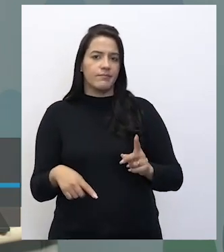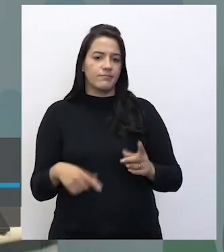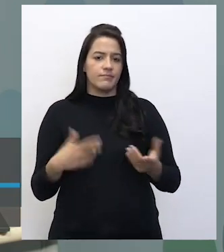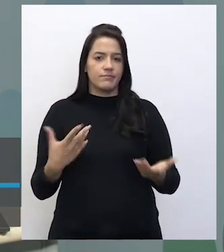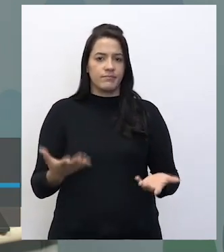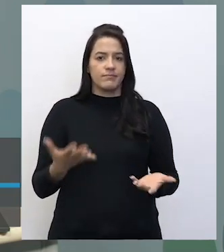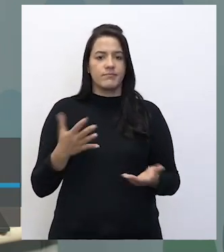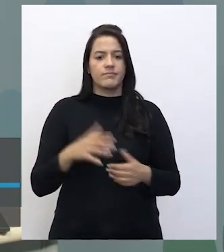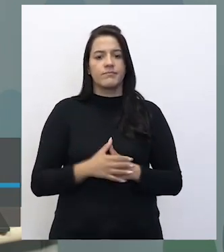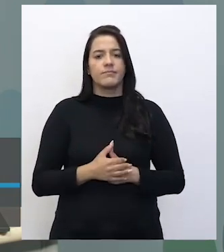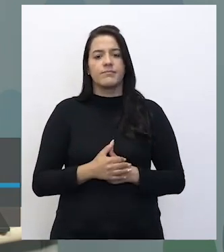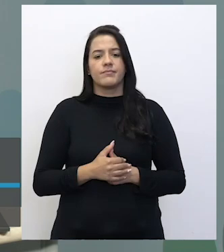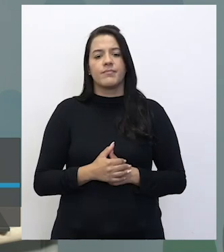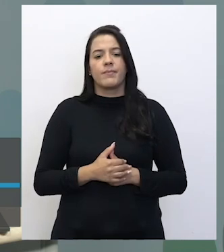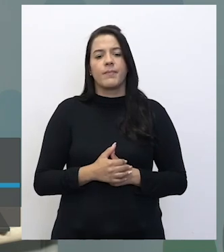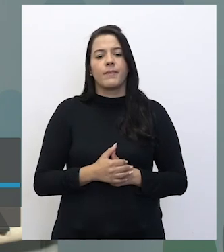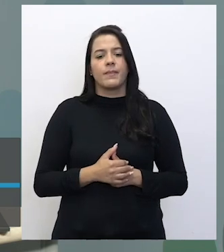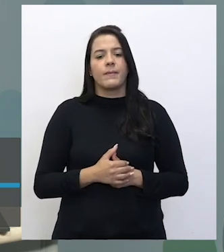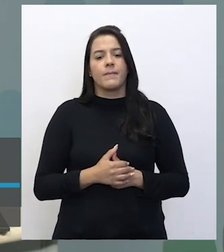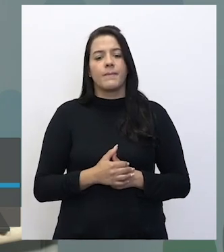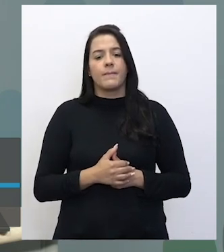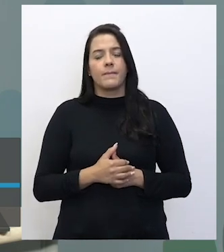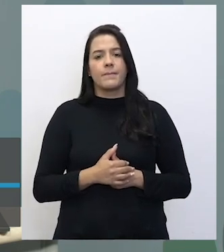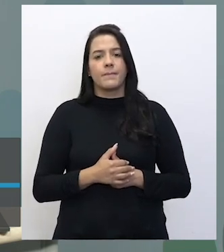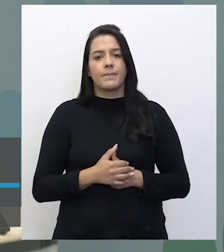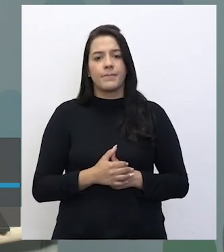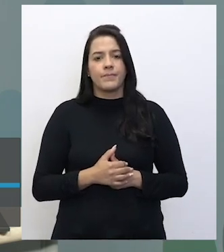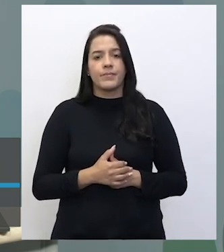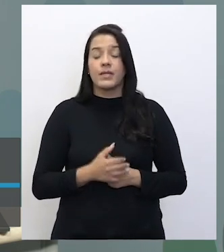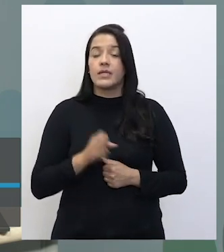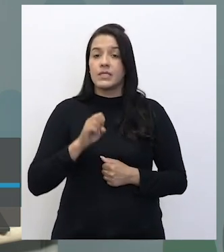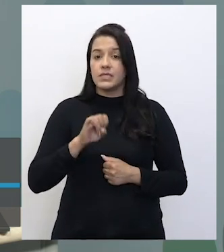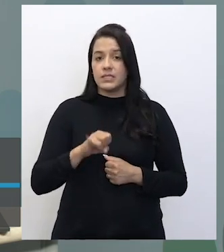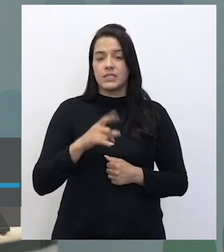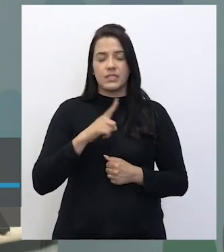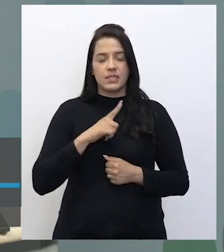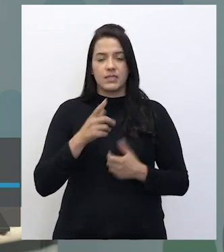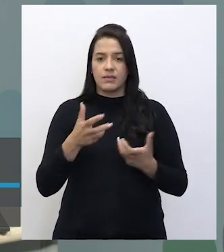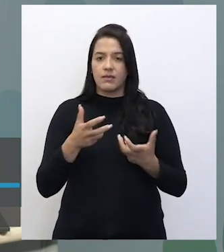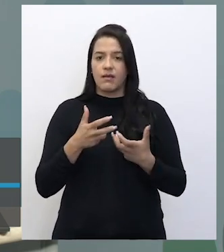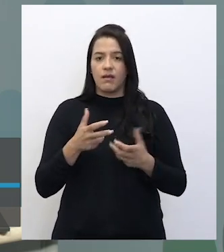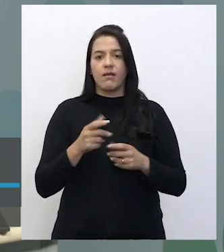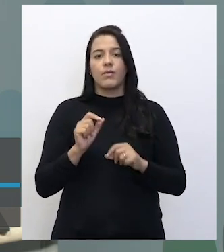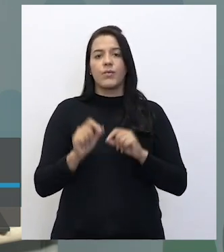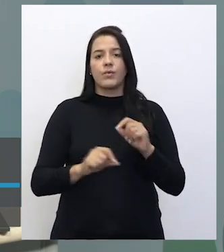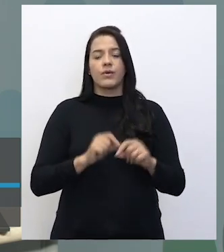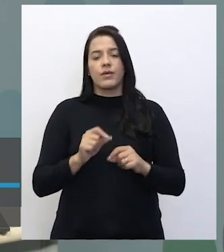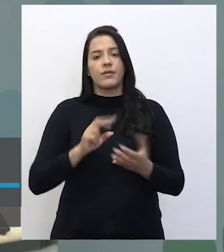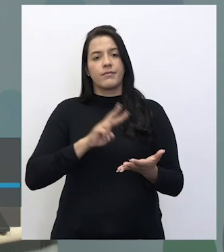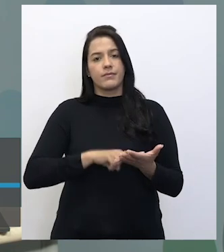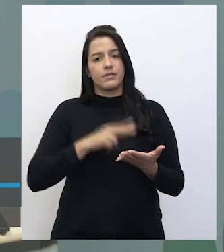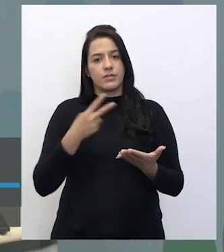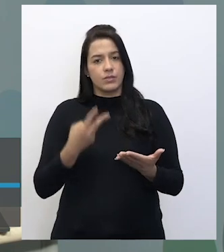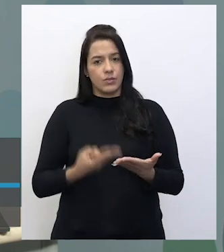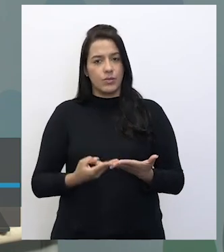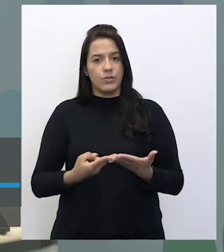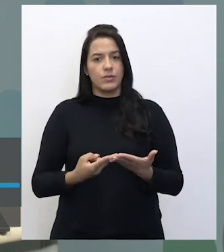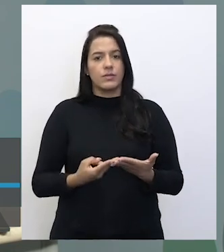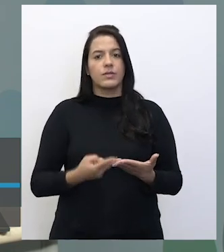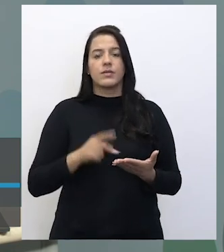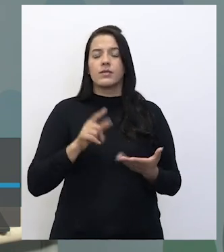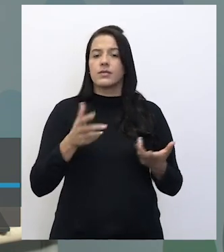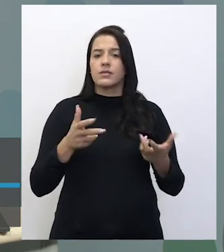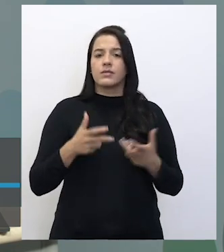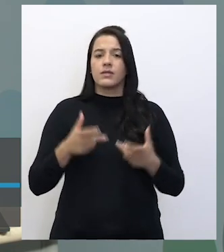é o procedimento da definição pelo negativo. E se a gente quiser fazer esse procedimento, se a gente quiser definir